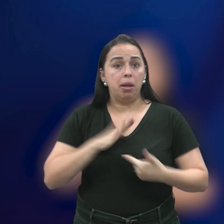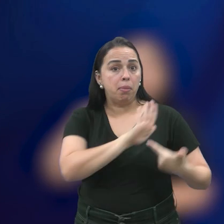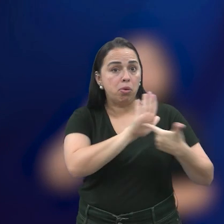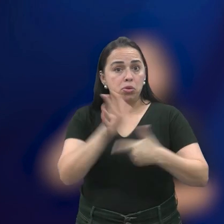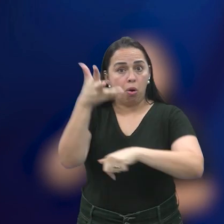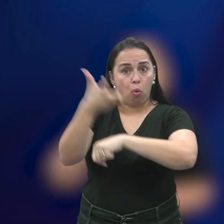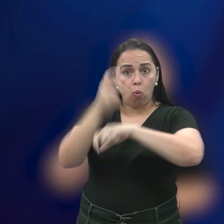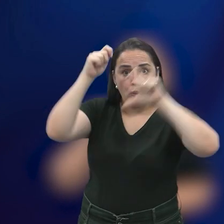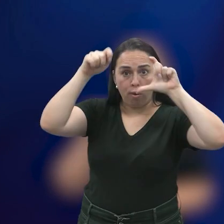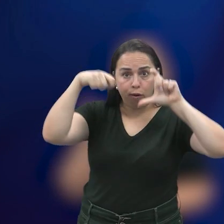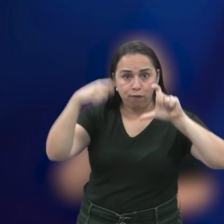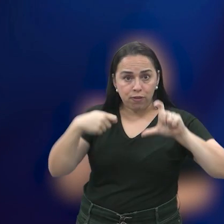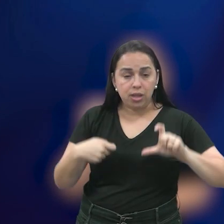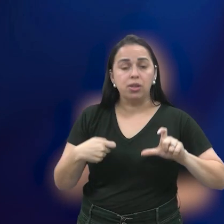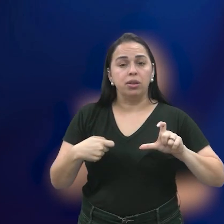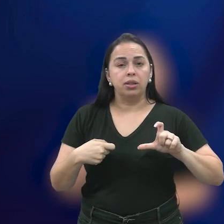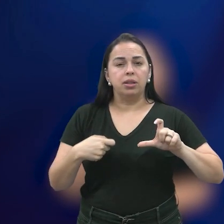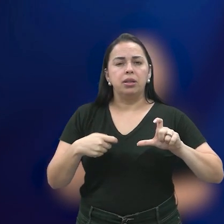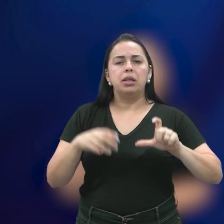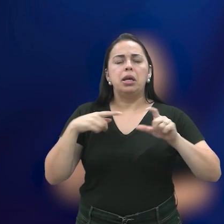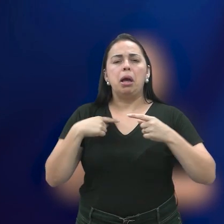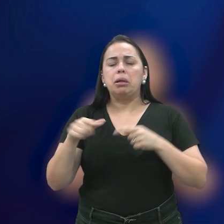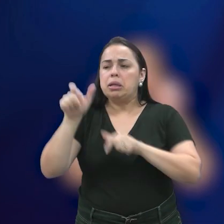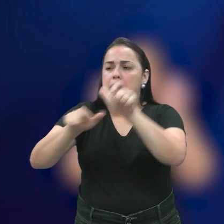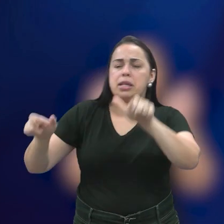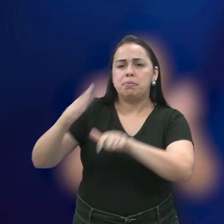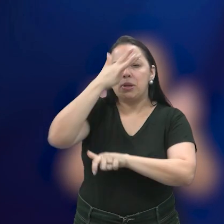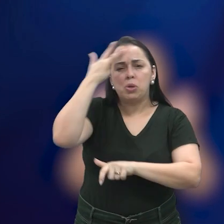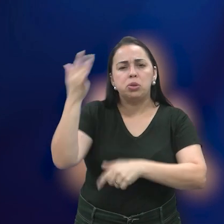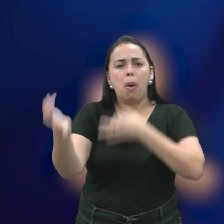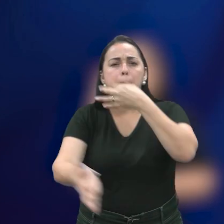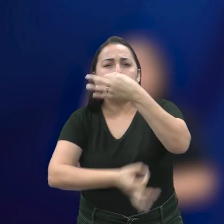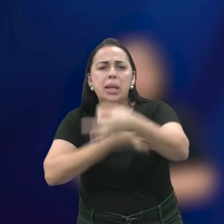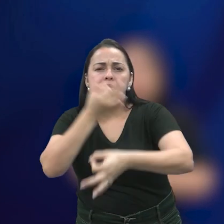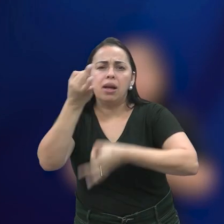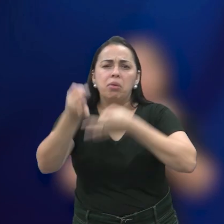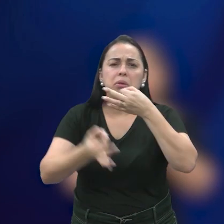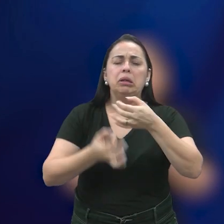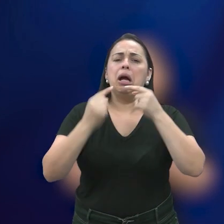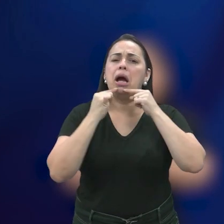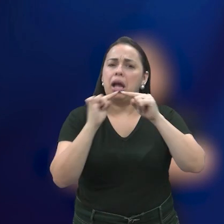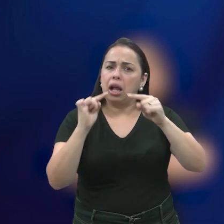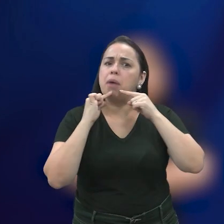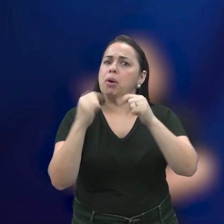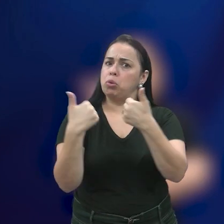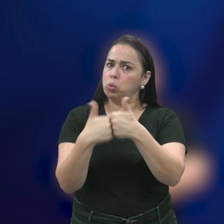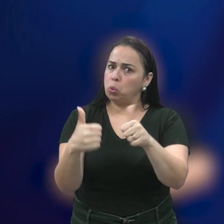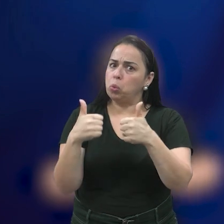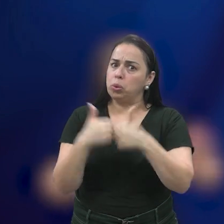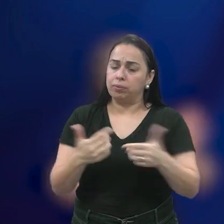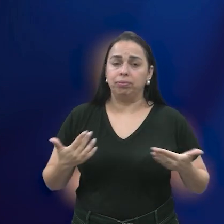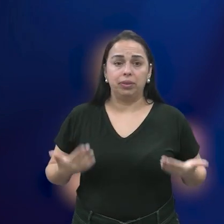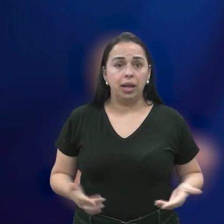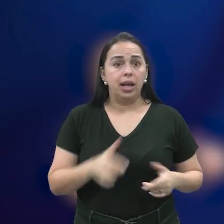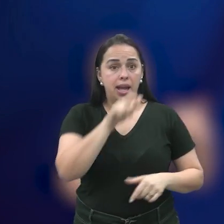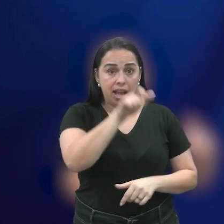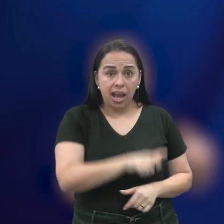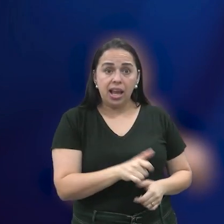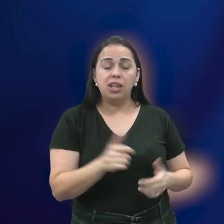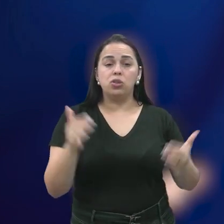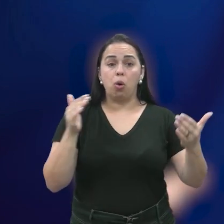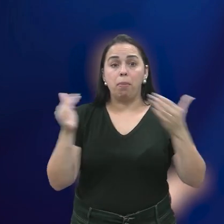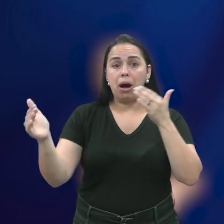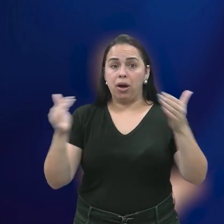um vídeo exibido em plenário, o vereador apresentou depoimentos de moradores que fizeram queixas sobre o serviço. O vereador